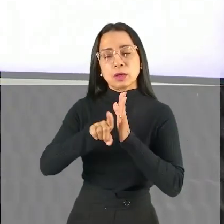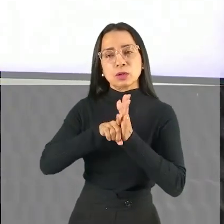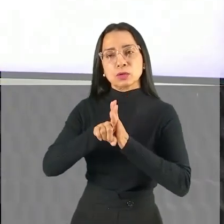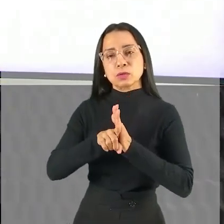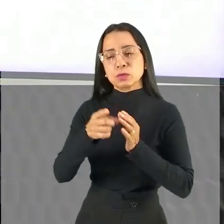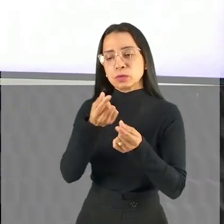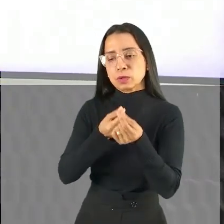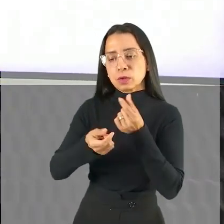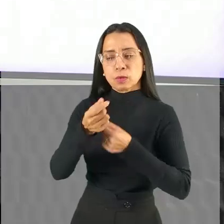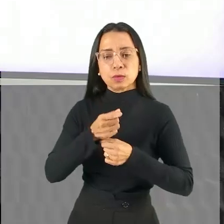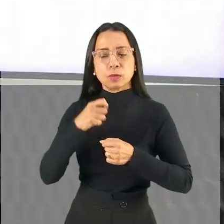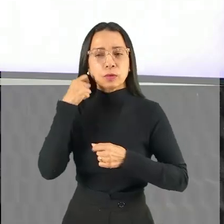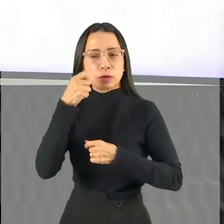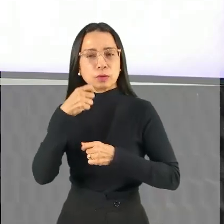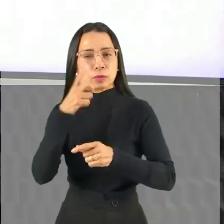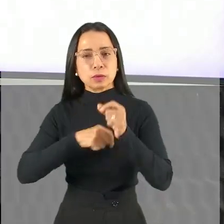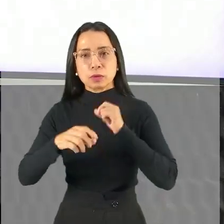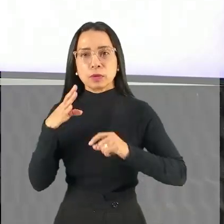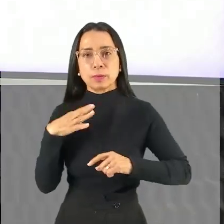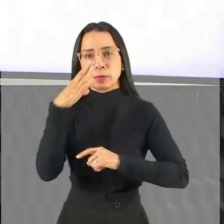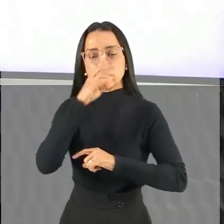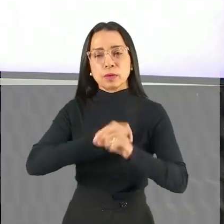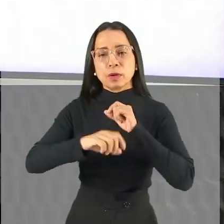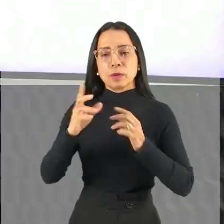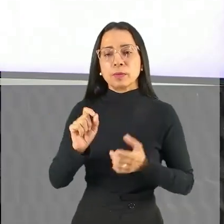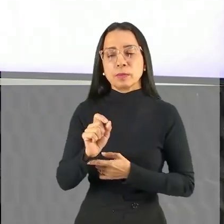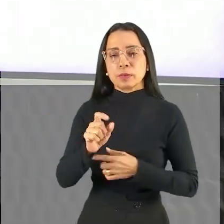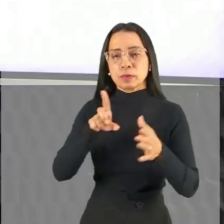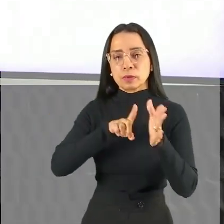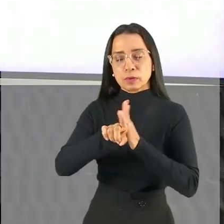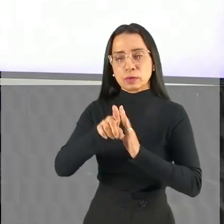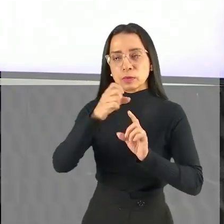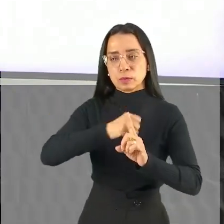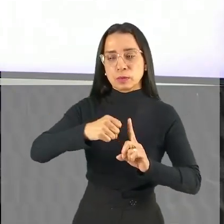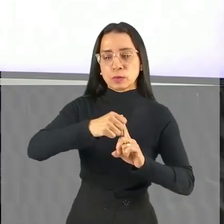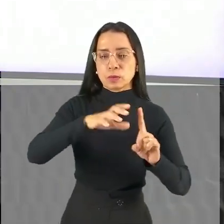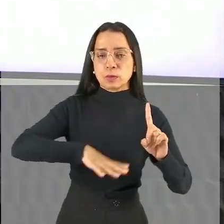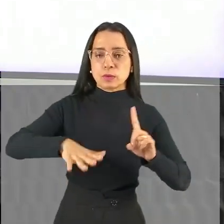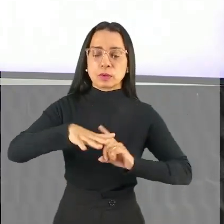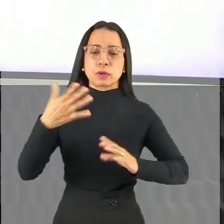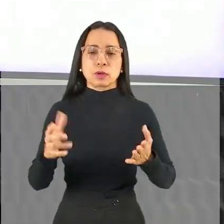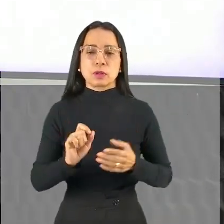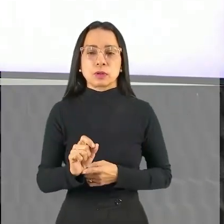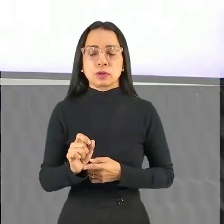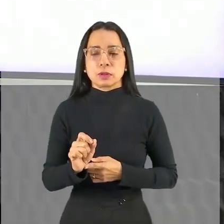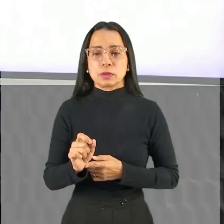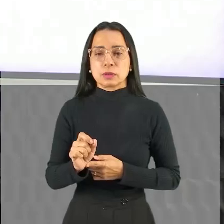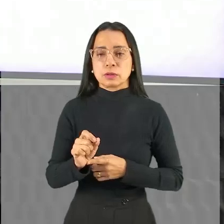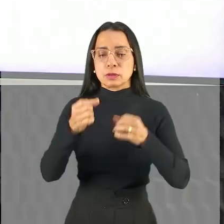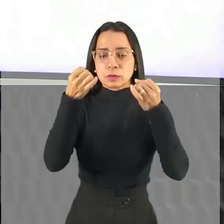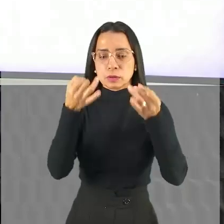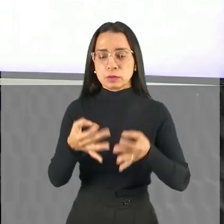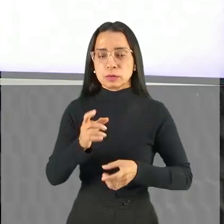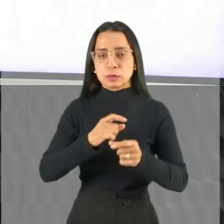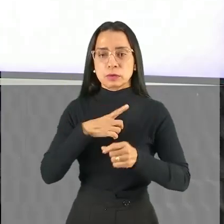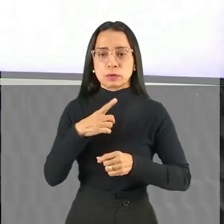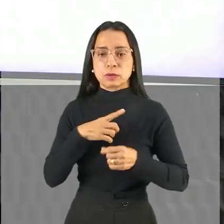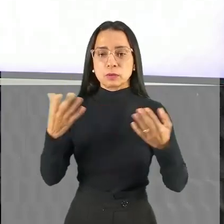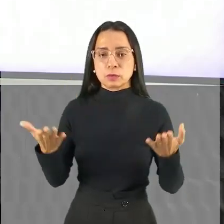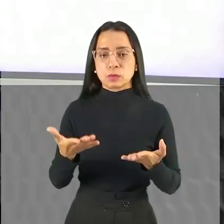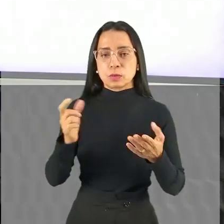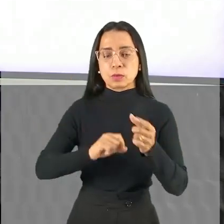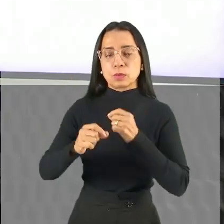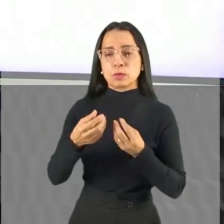políticas, administrativas e principalmente as questões sociais. Então, muito se explica o que nós temos